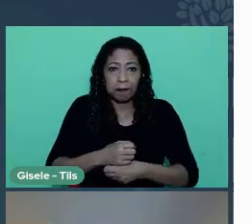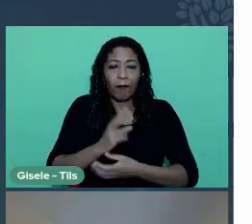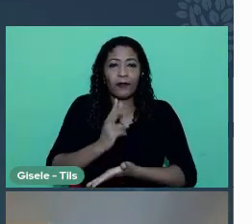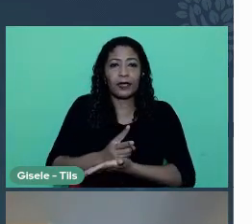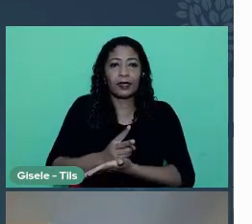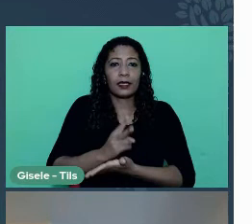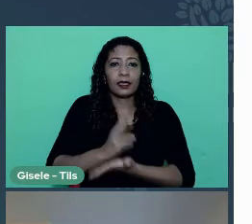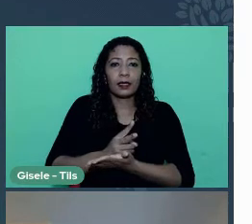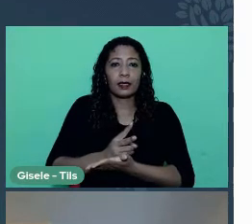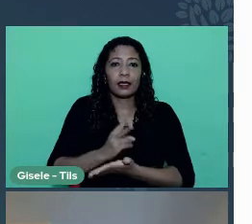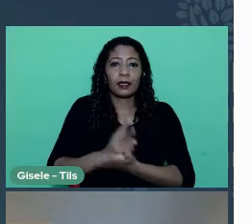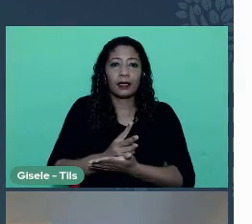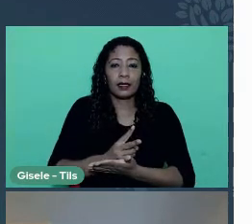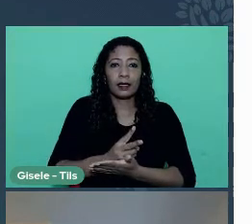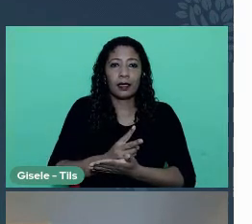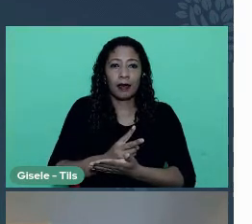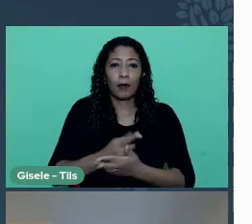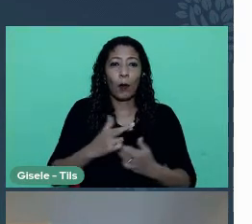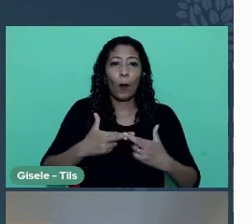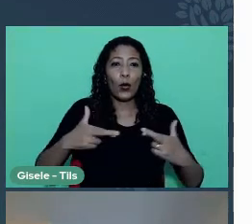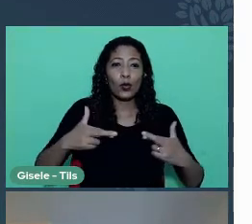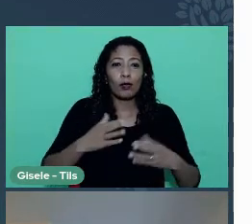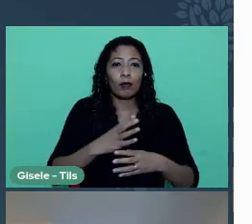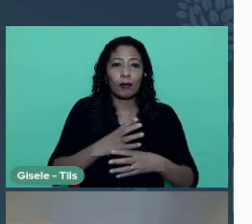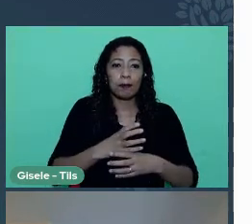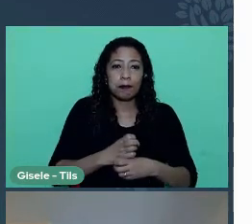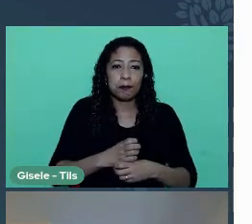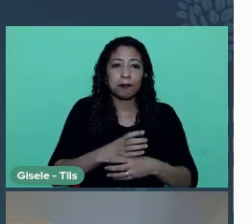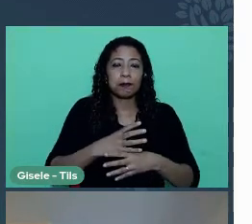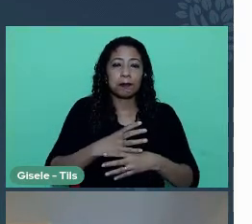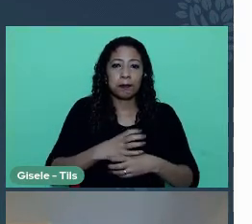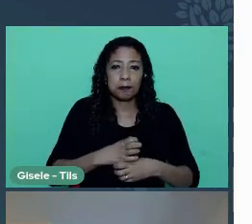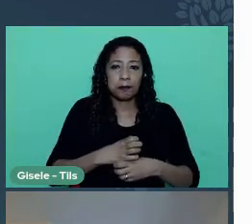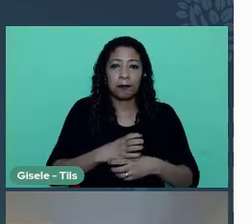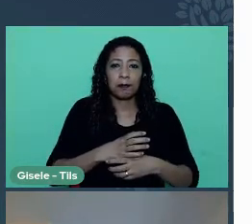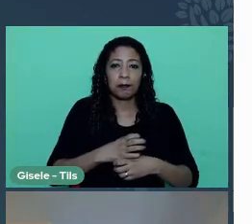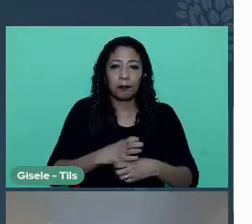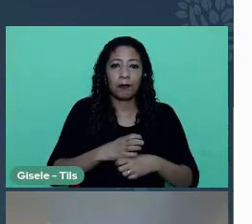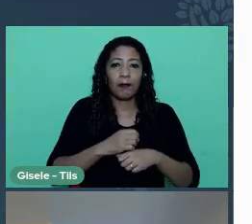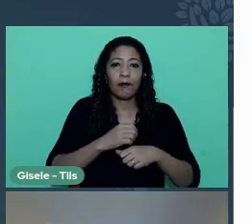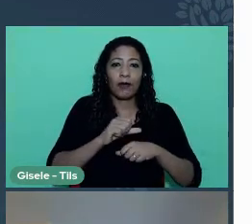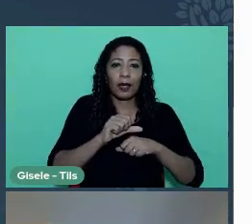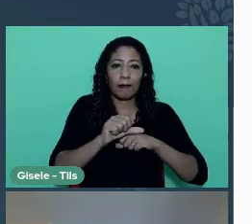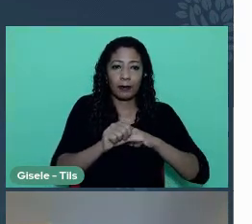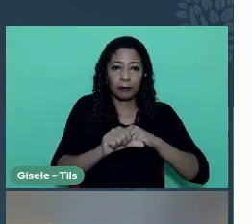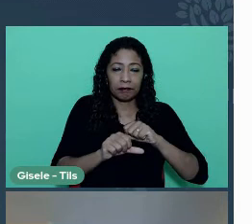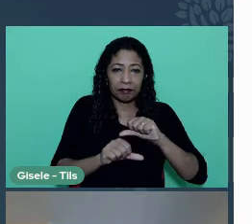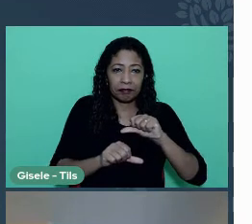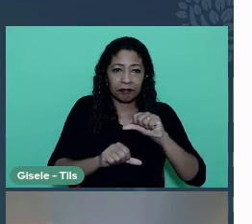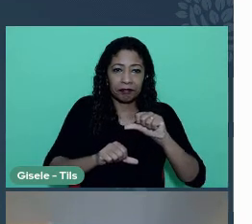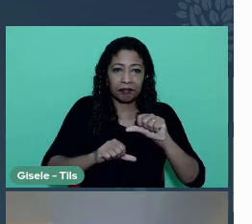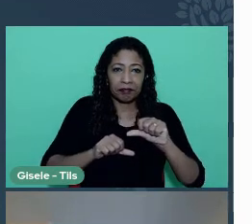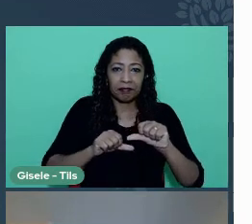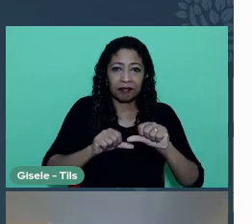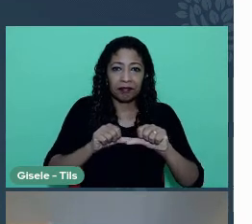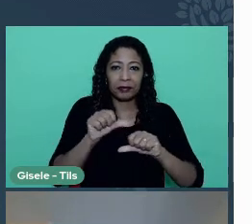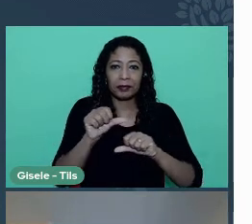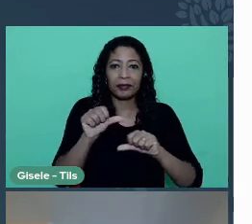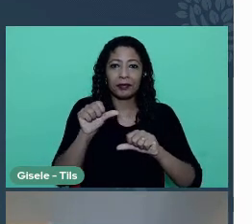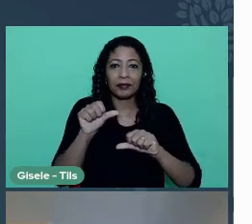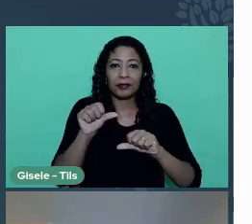vai fazendo com que os músculos da via aérea, que antes eram assim, vão se remodelando e